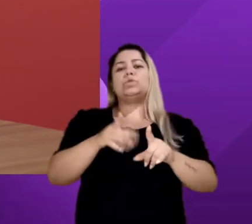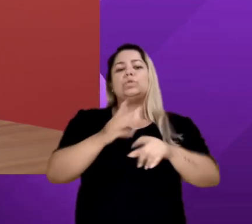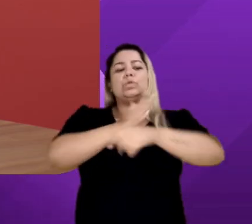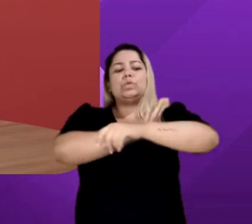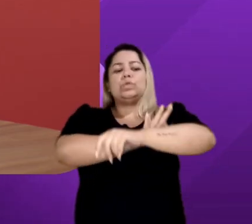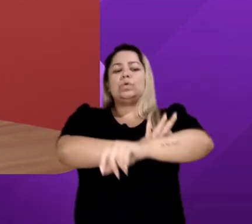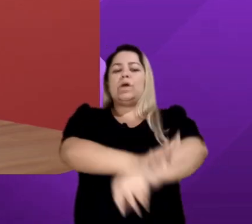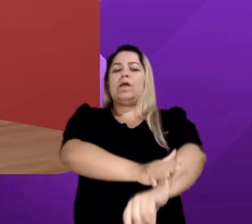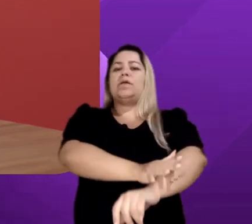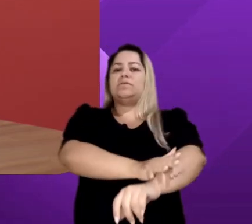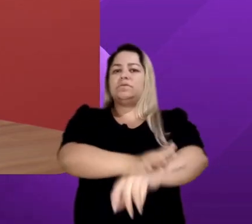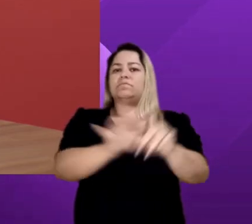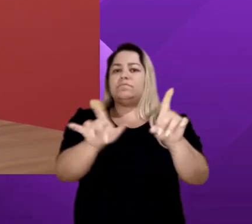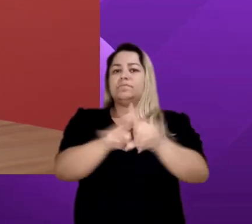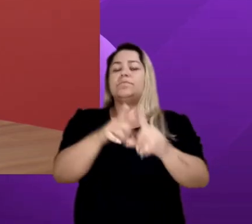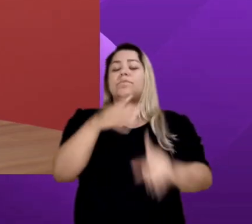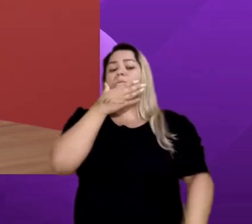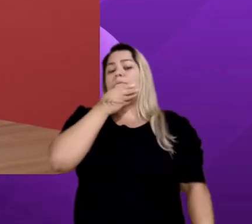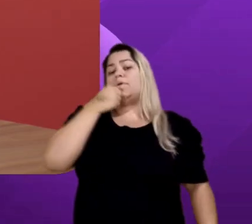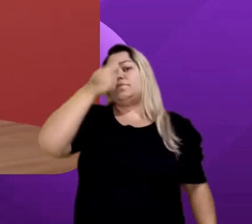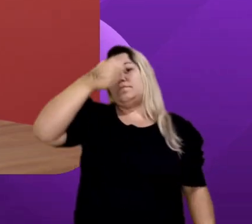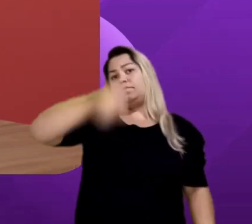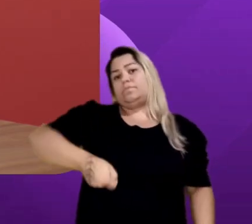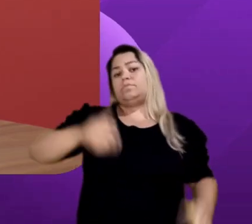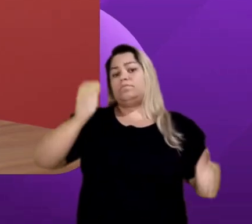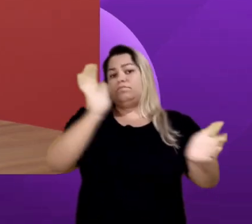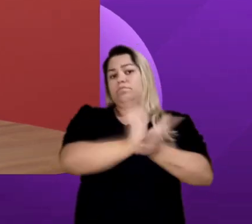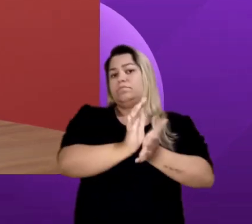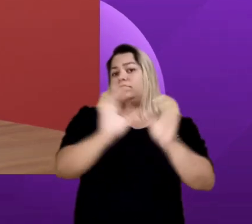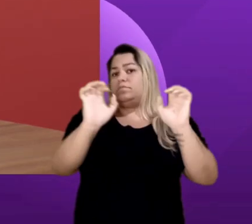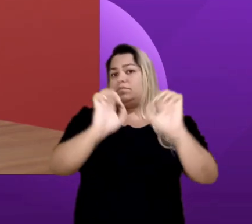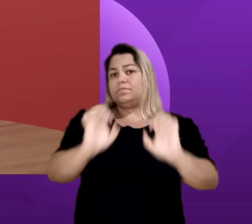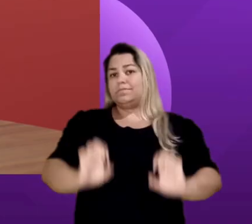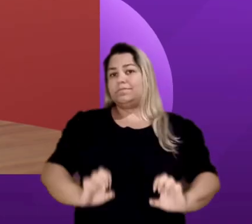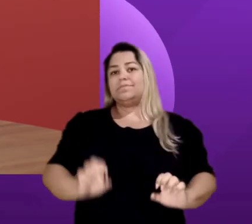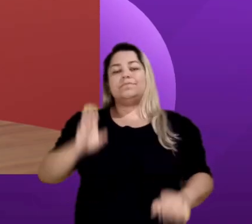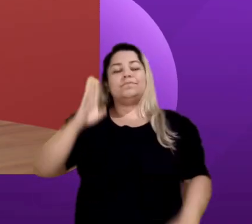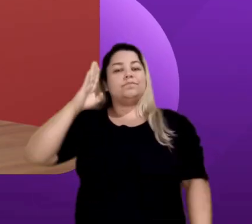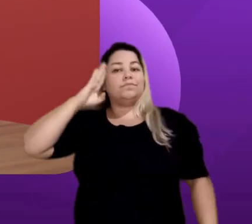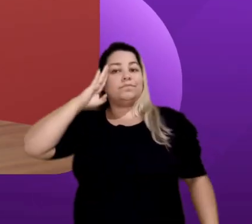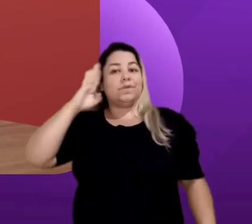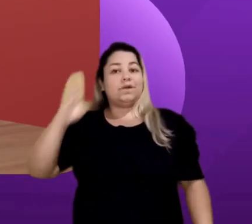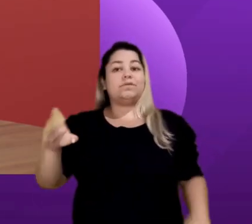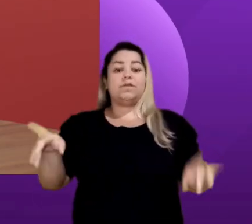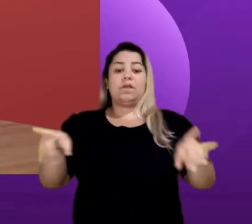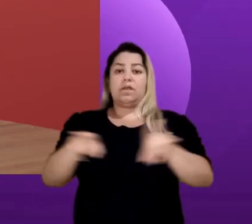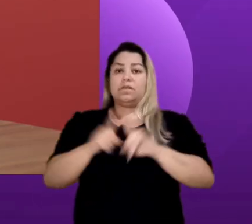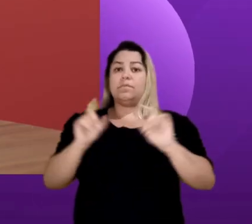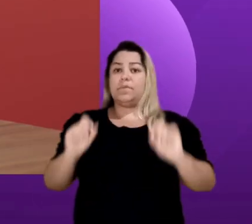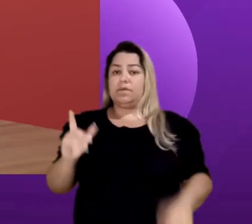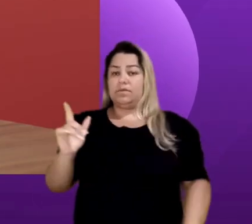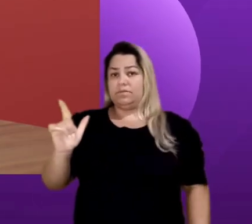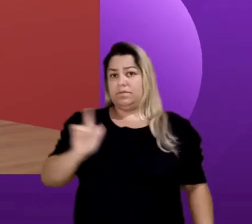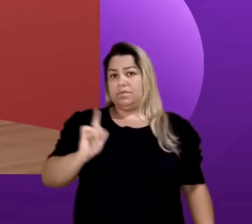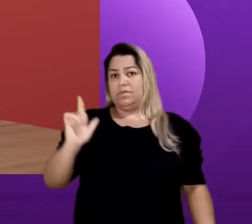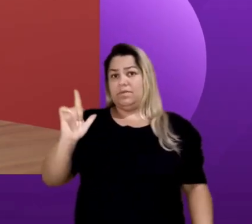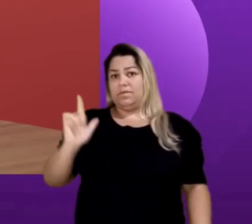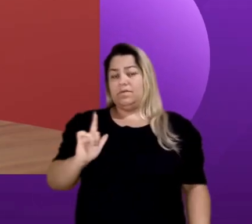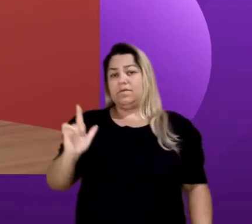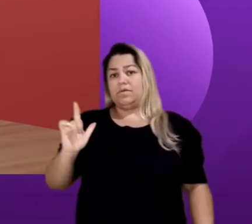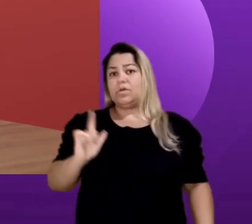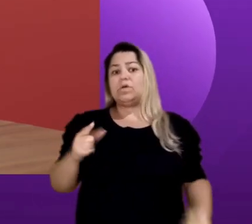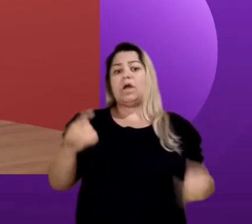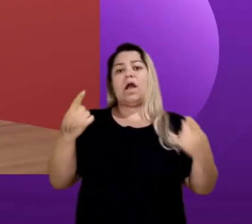muito aberto nas organizações e estruturas, principalmente essas que existem como fim último